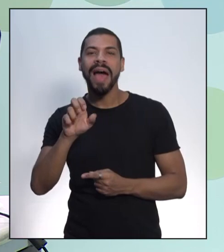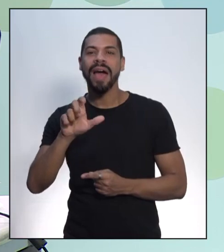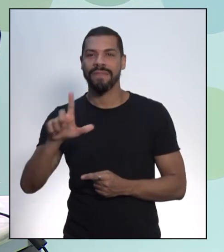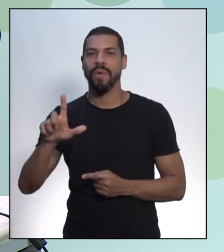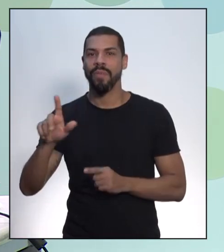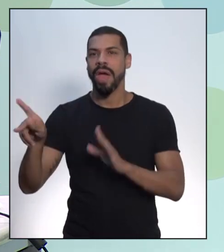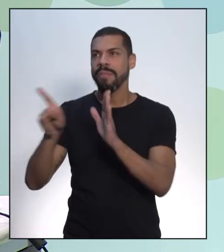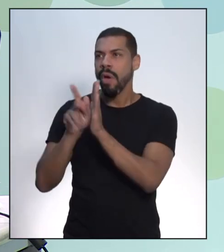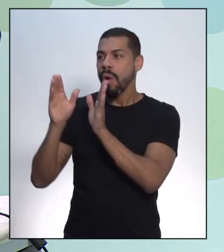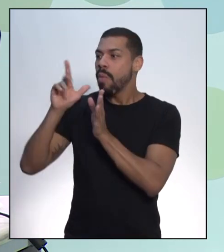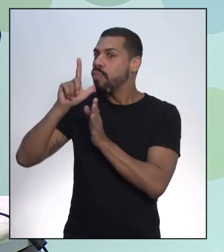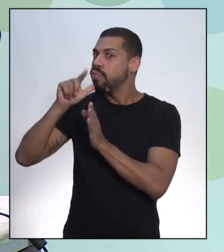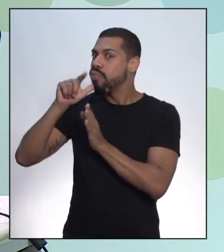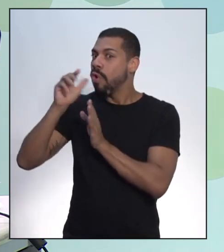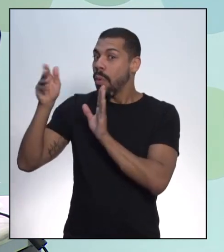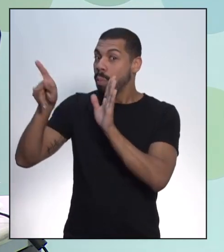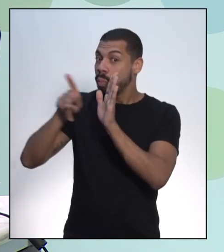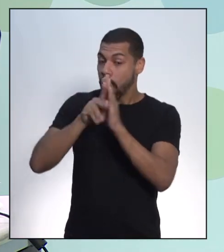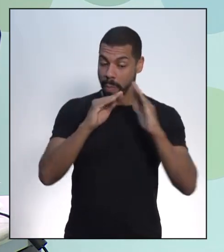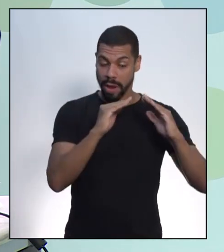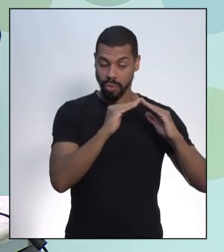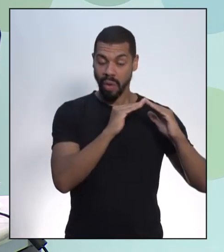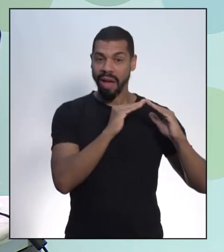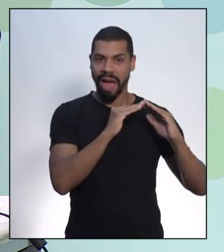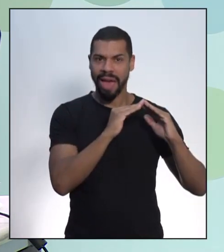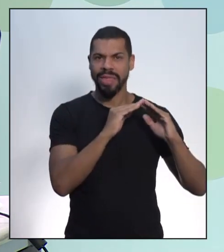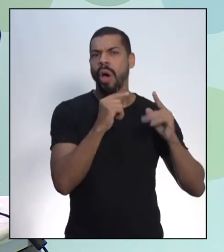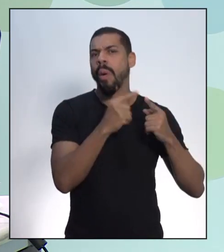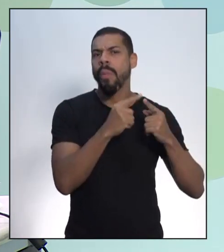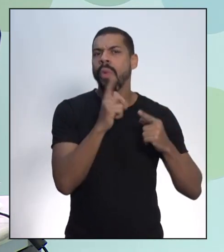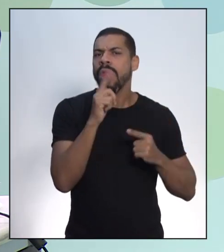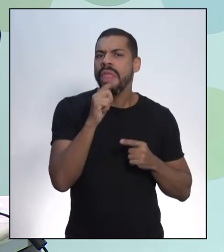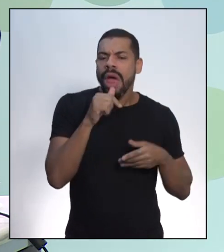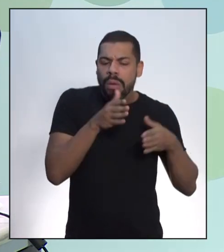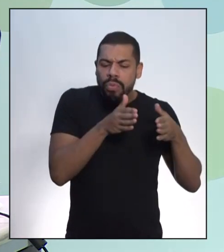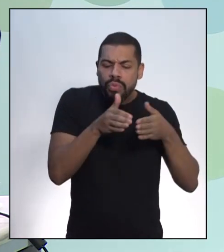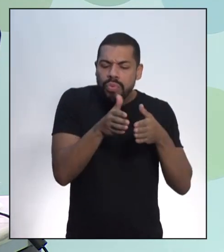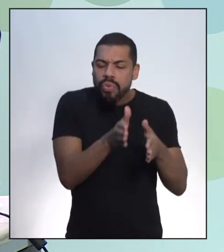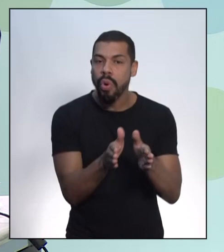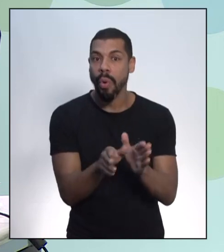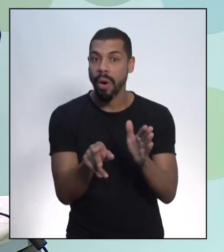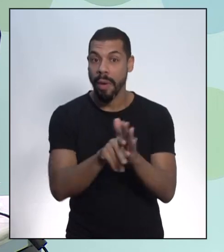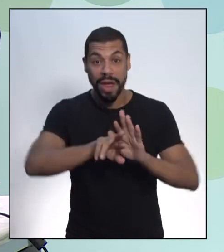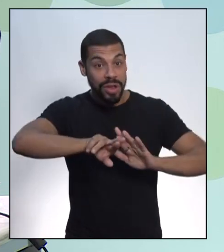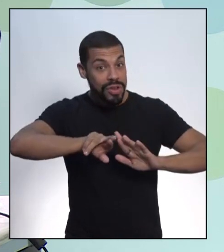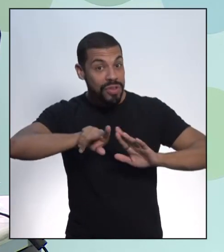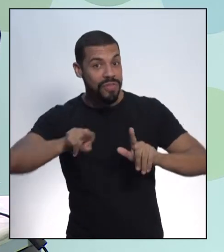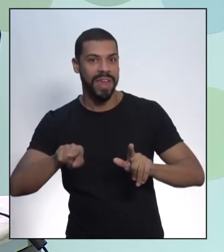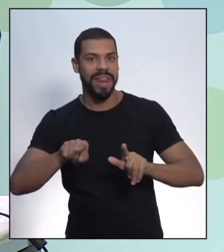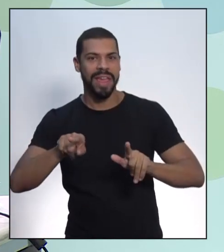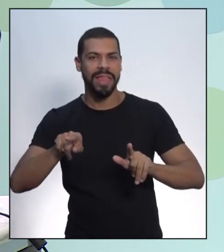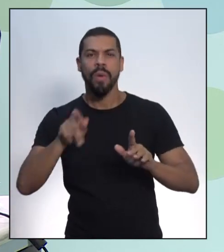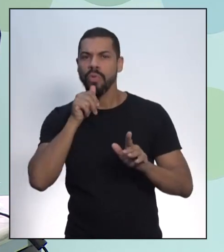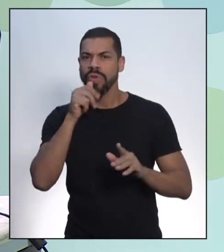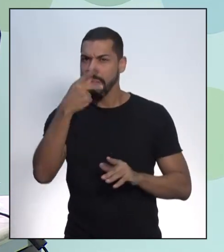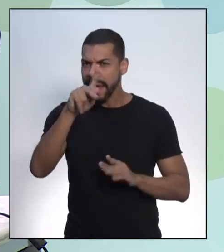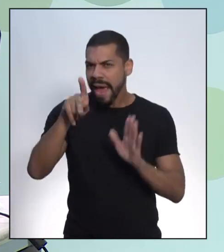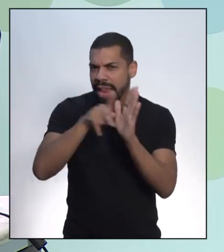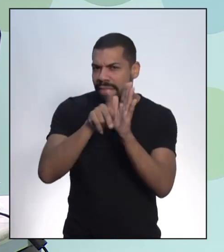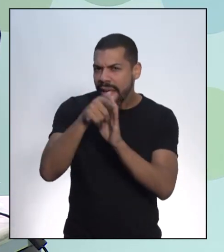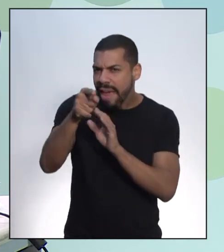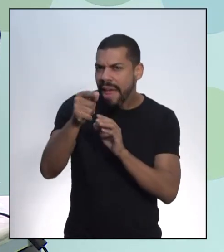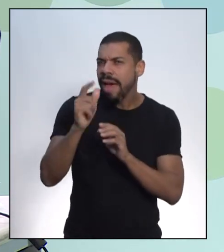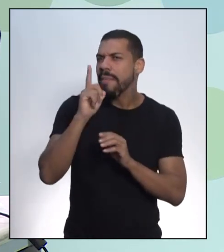casa, não da nascente exatamente, né? Porque da nascente ainda pode ter alguns micro-organismos. Então, aquela que chega na nossa casa, que já foi passado todo